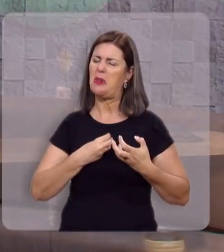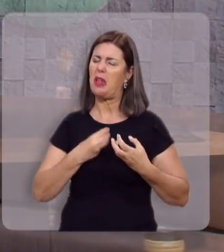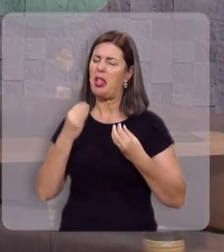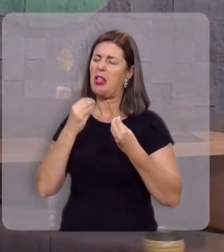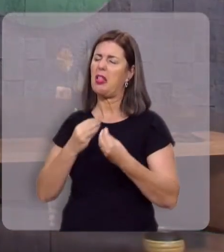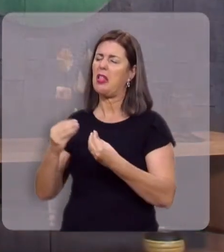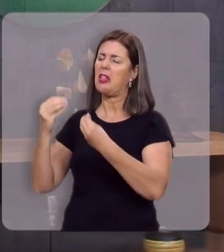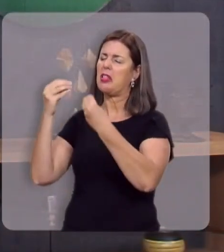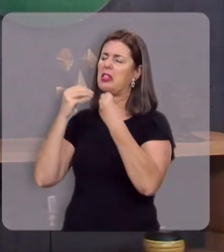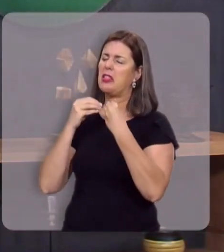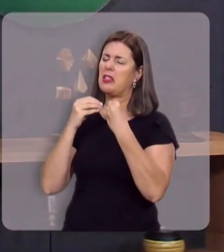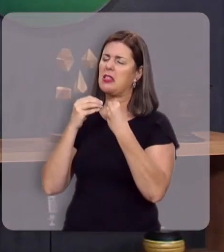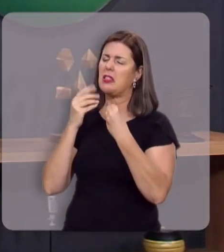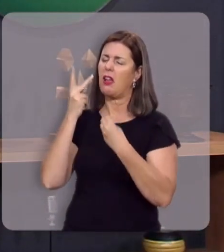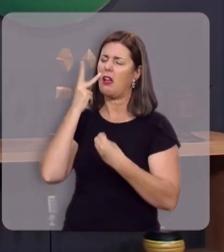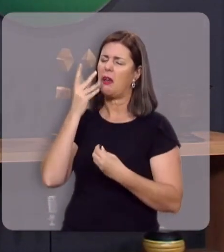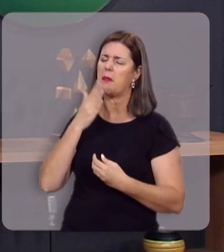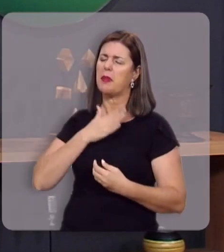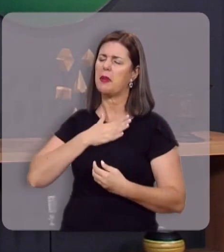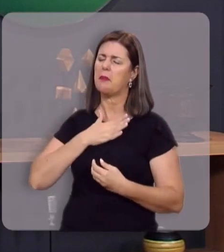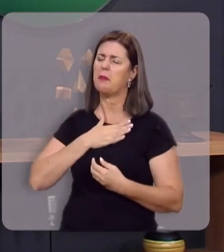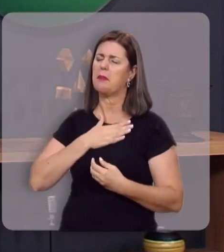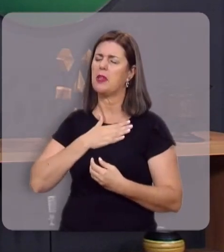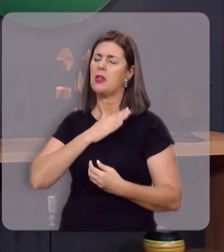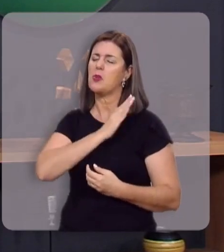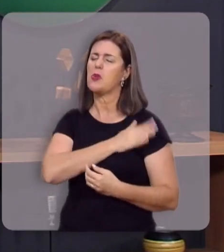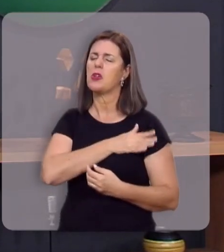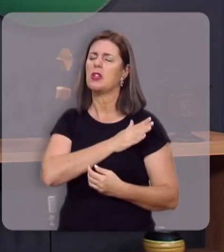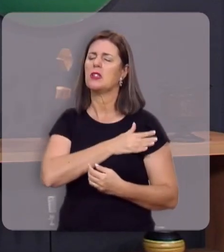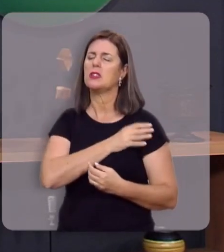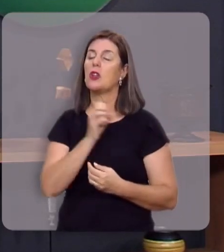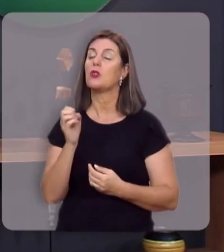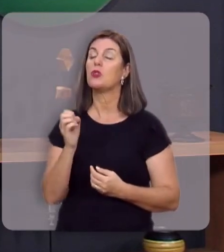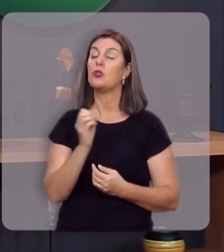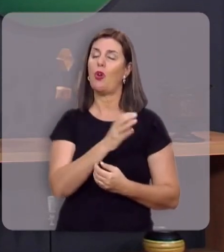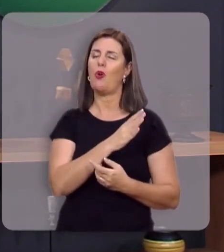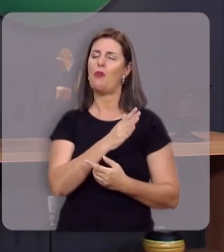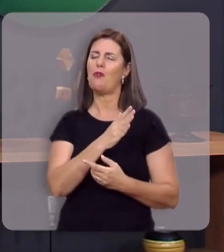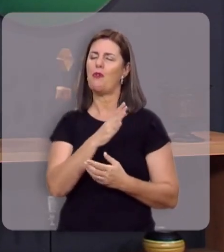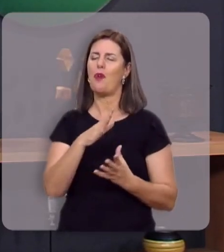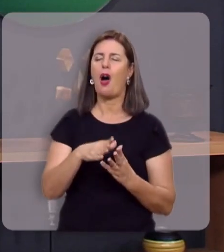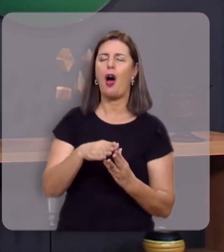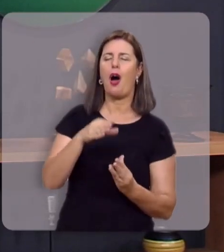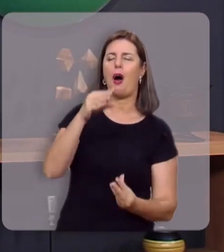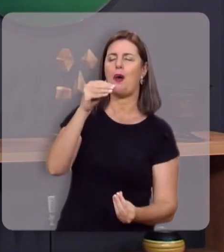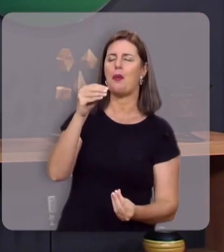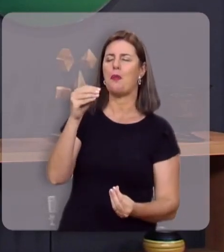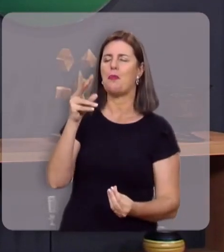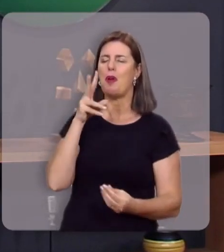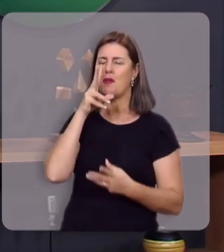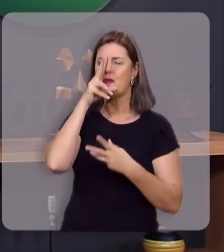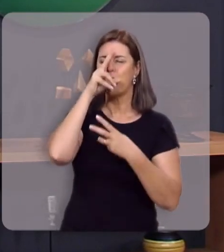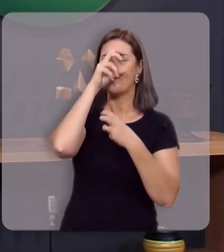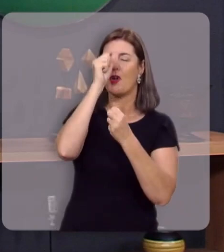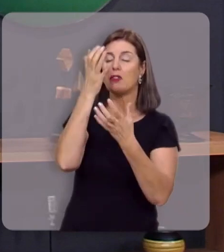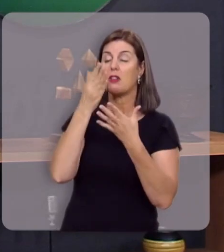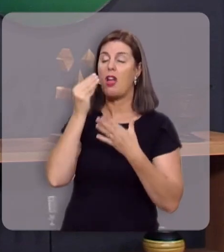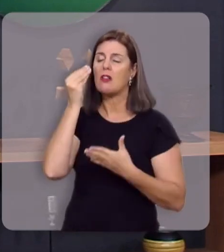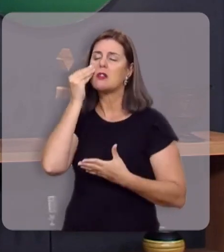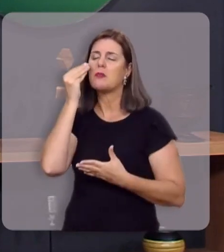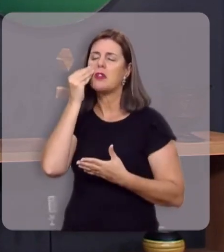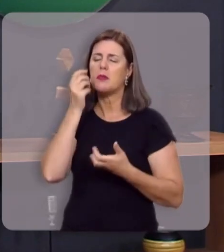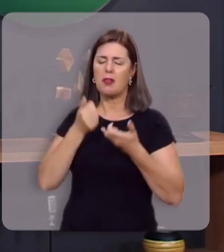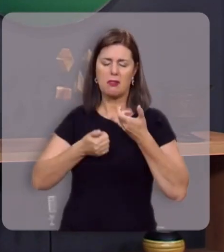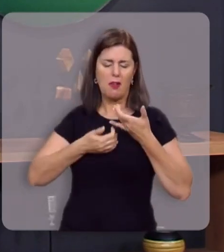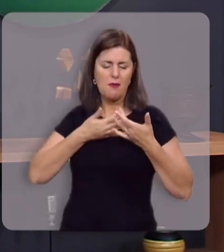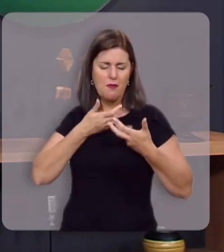a mornidão espiritual. Reaviva o meu coração, reaviva a minha alma. Eu quero experimentar